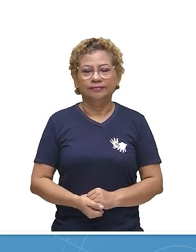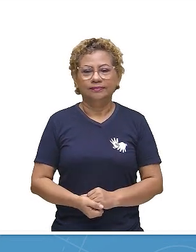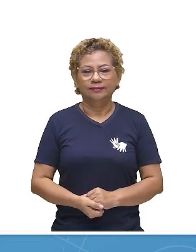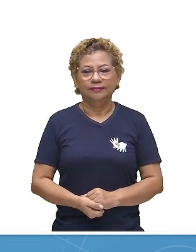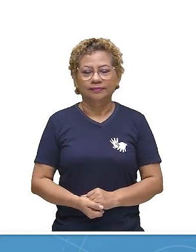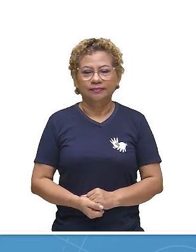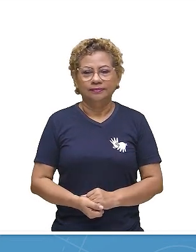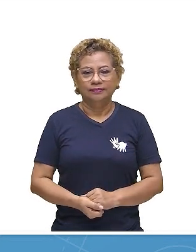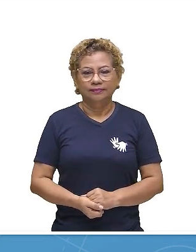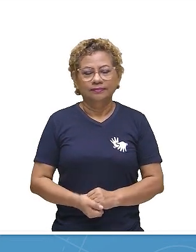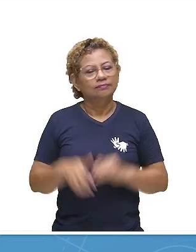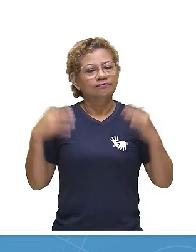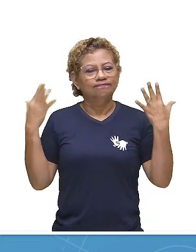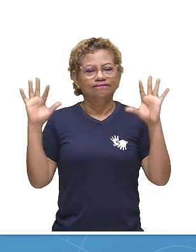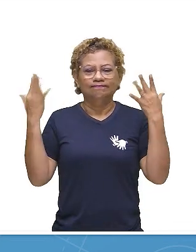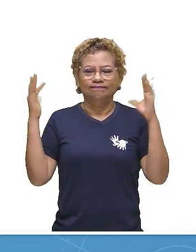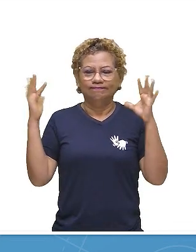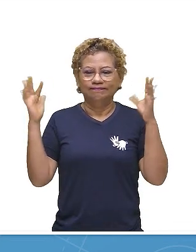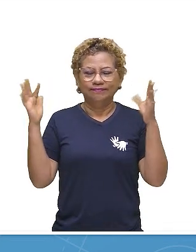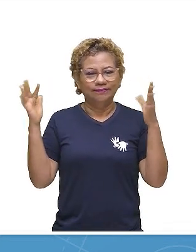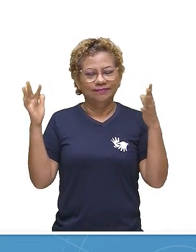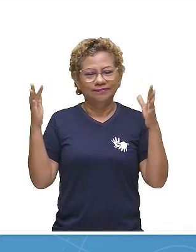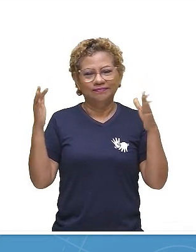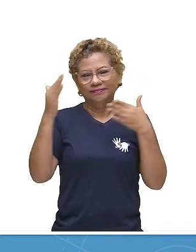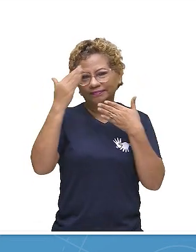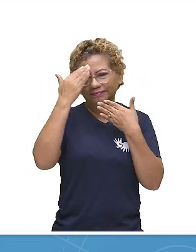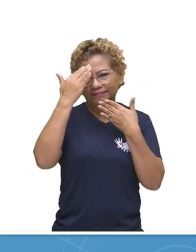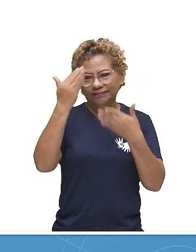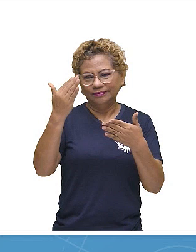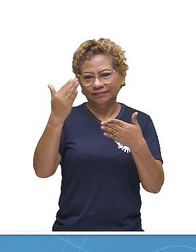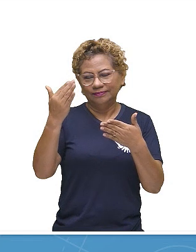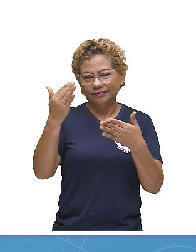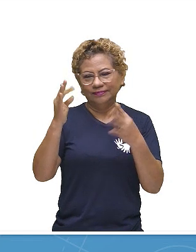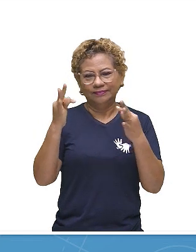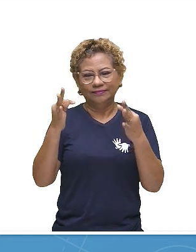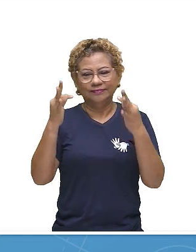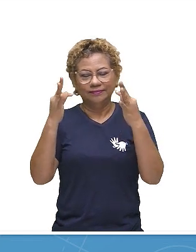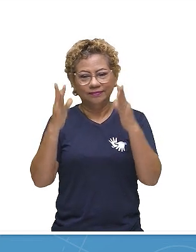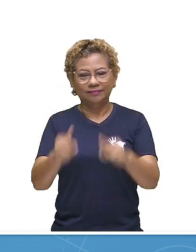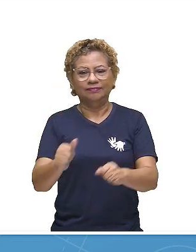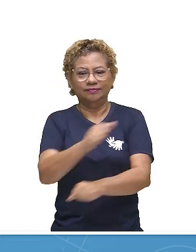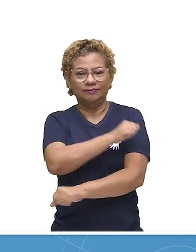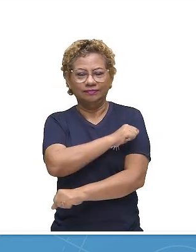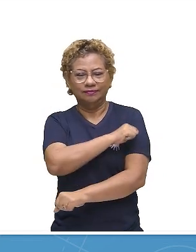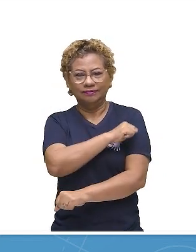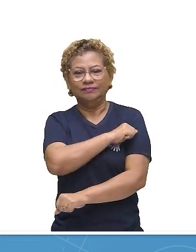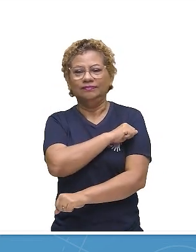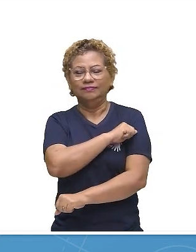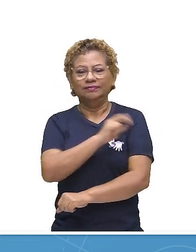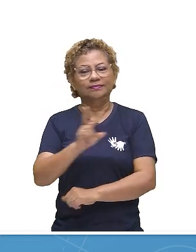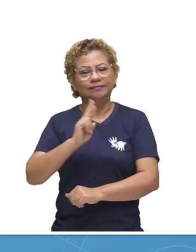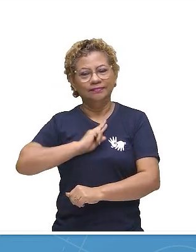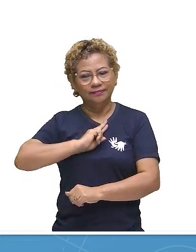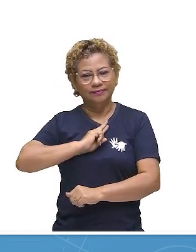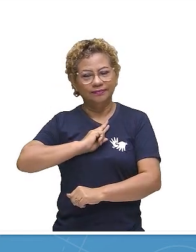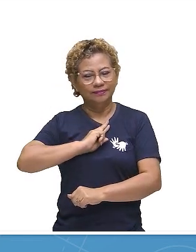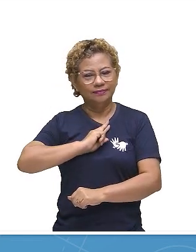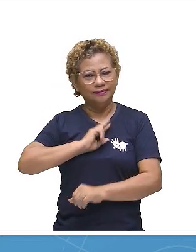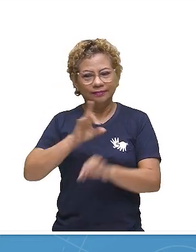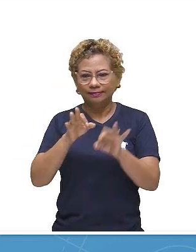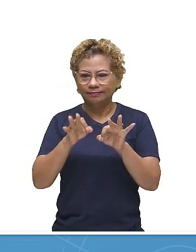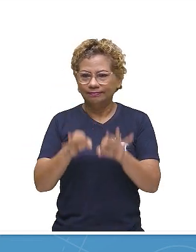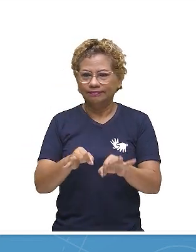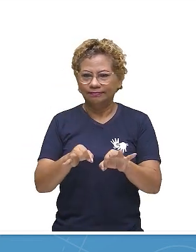49, beleza? Muito bem, parabéns a todos que desenvolveram aí a nossa primeira questão. Vamos então agora